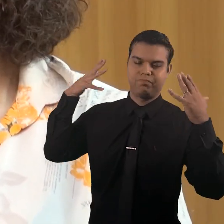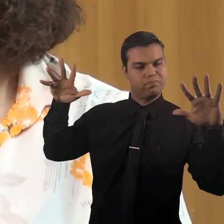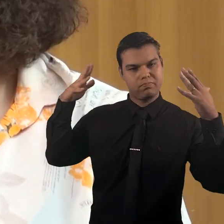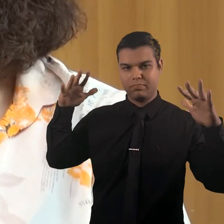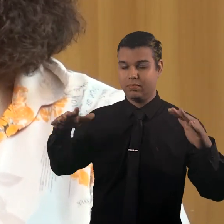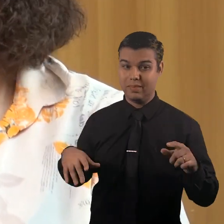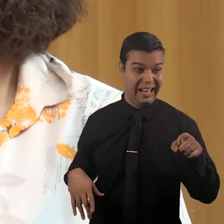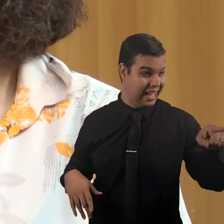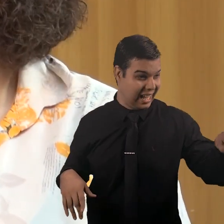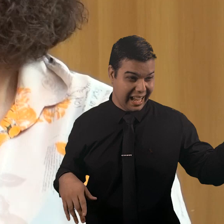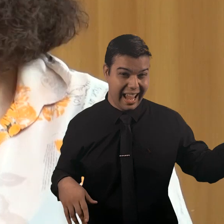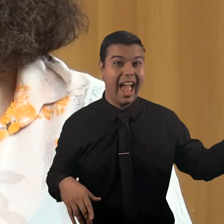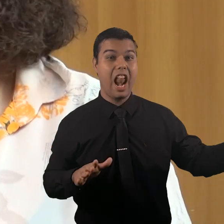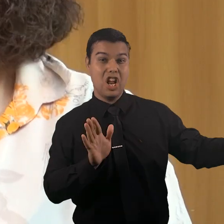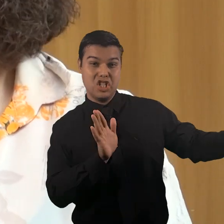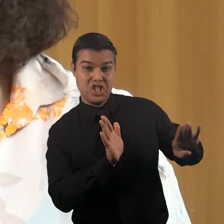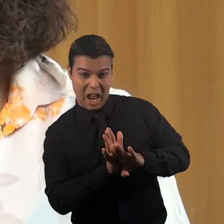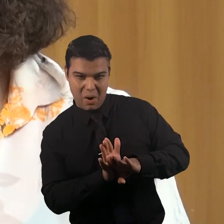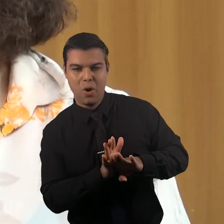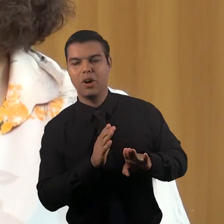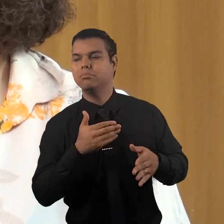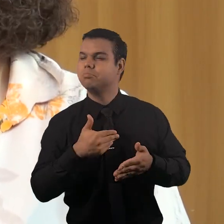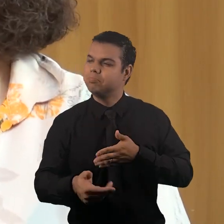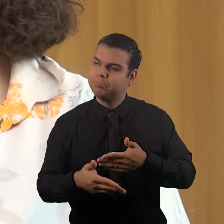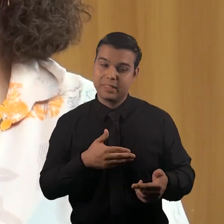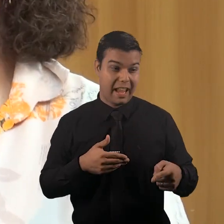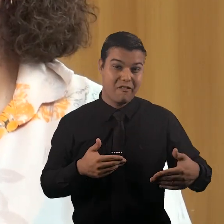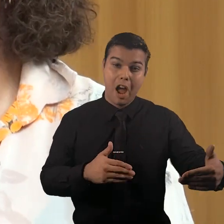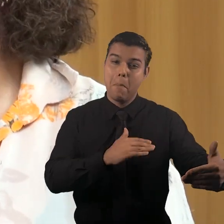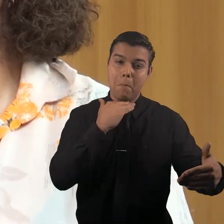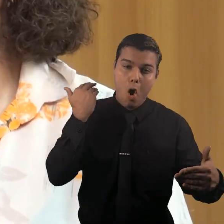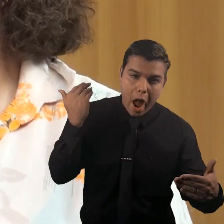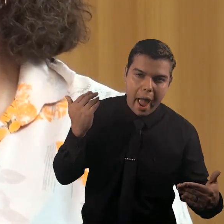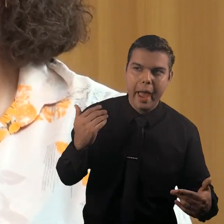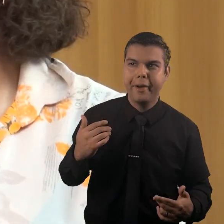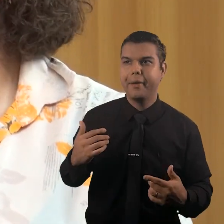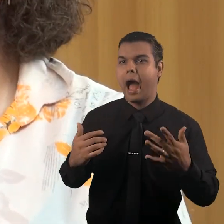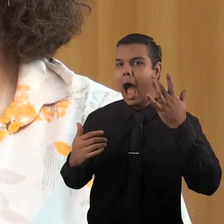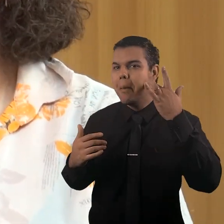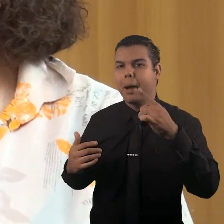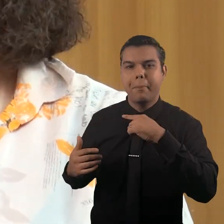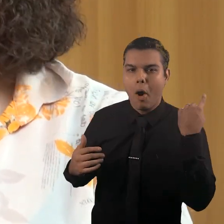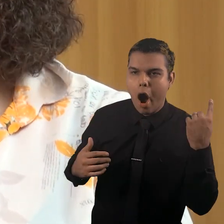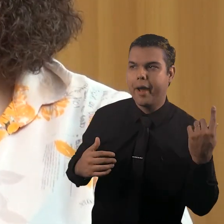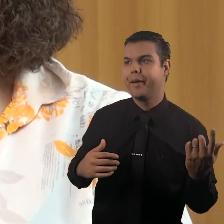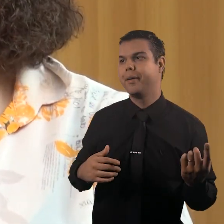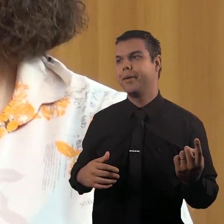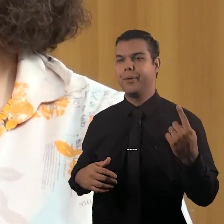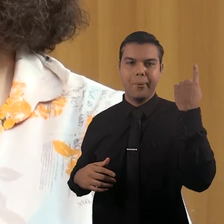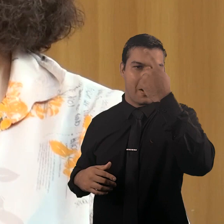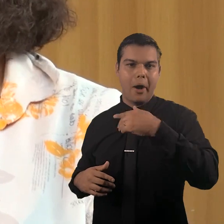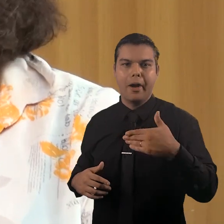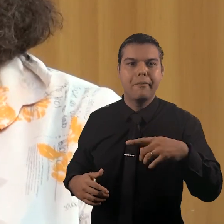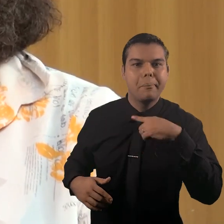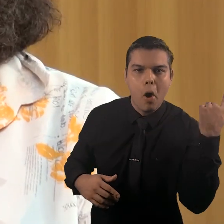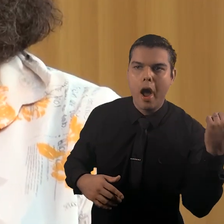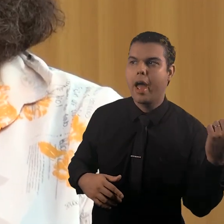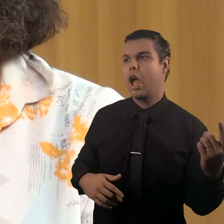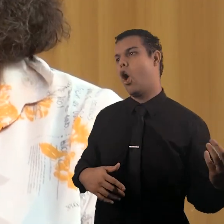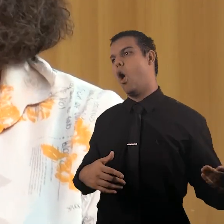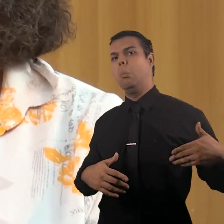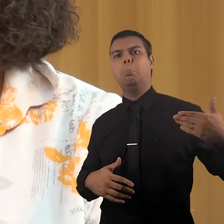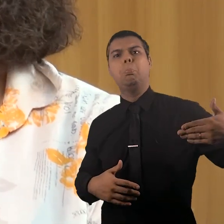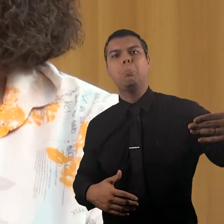o estado que o paciente chegue para a gente. Não importa se ele é um paciente terminal, se ele tem 1 dia de vida, 1 hora ou se ele tem